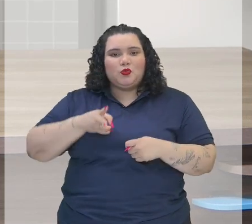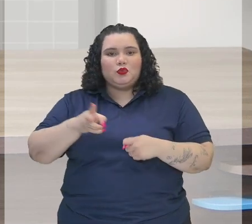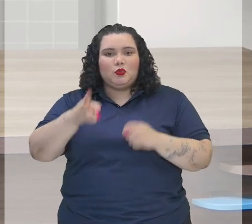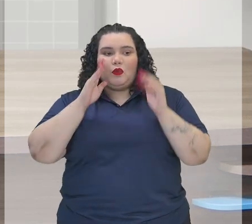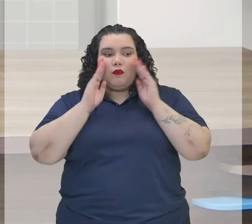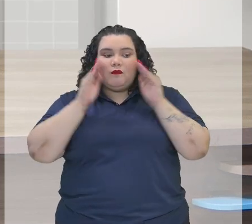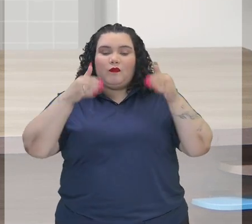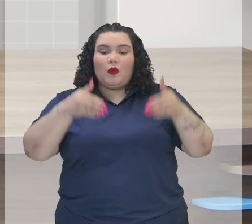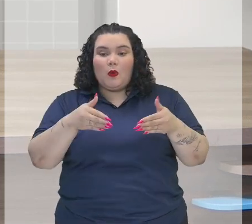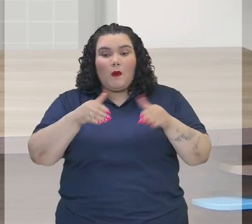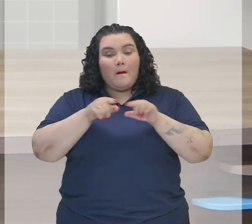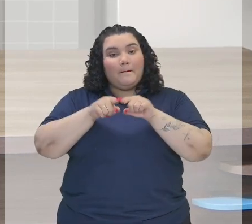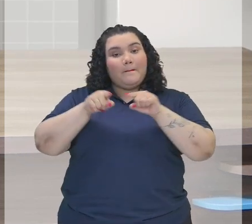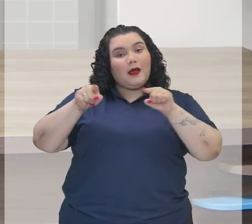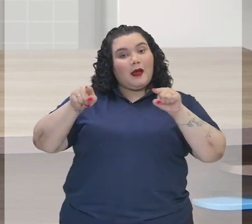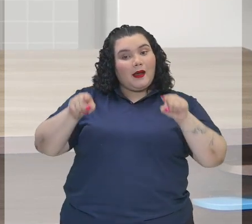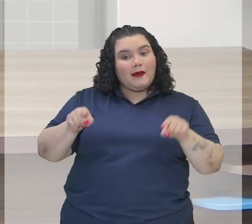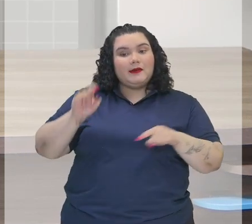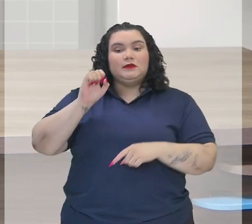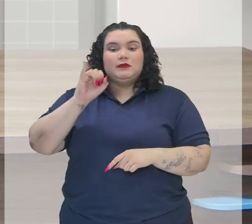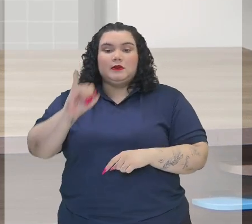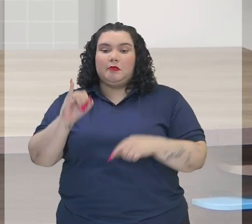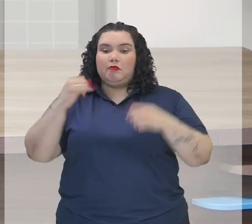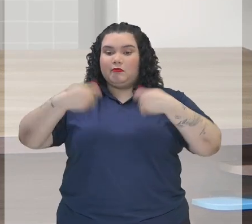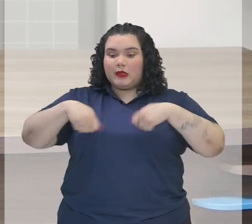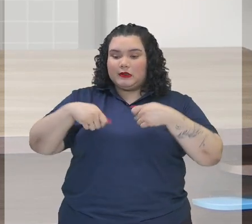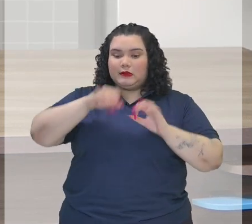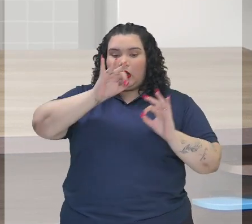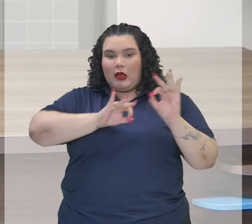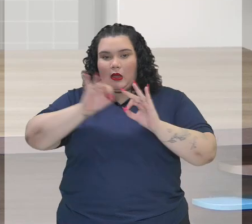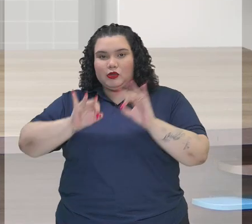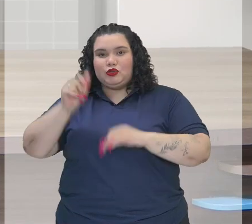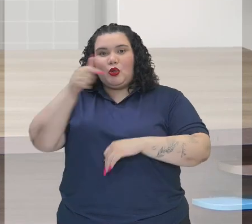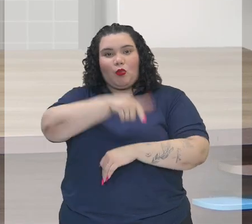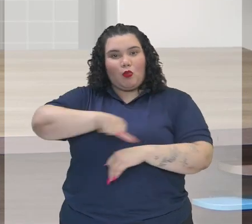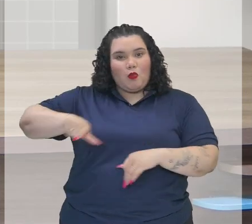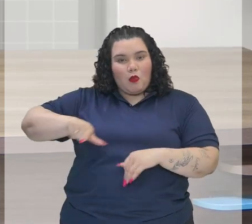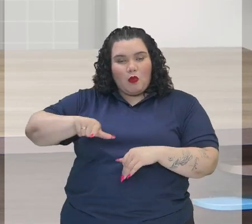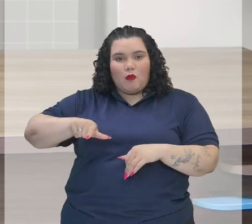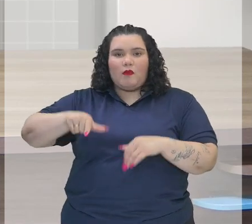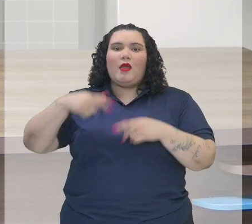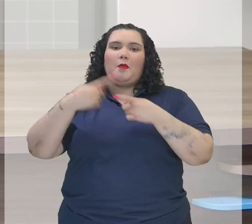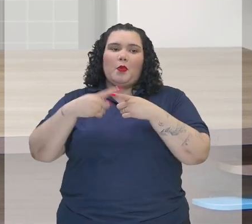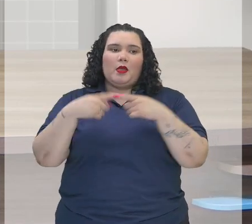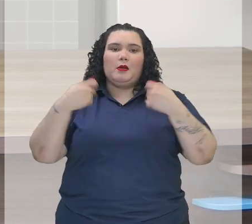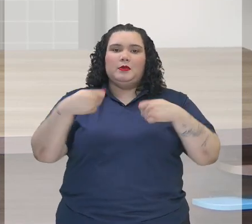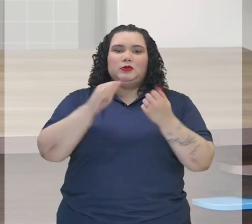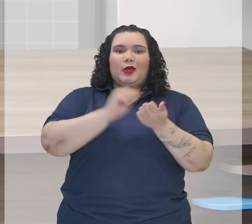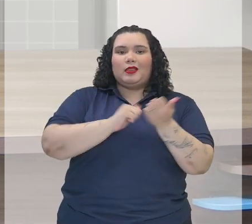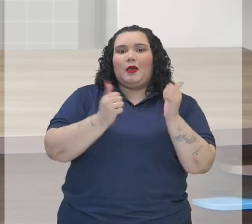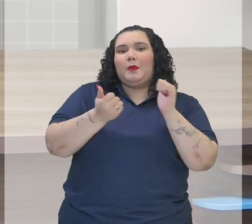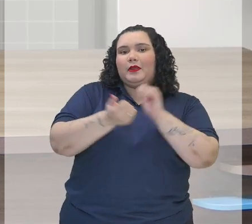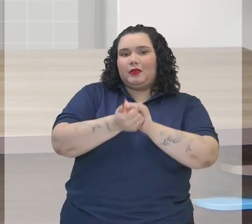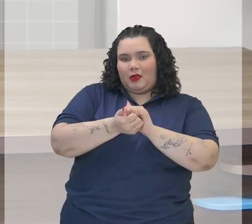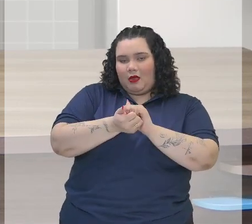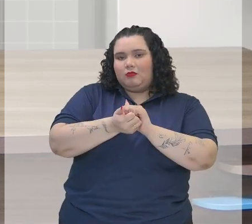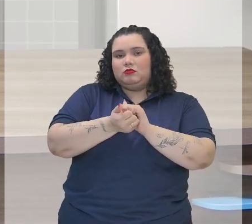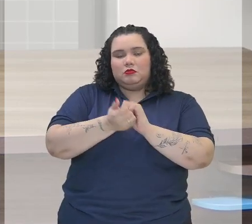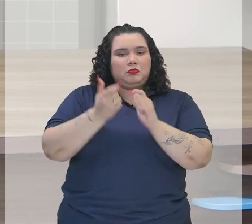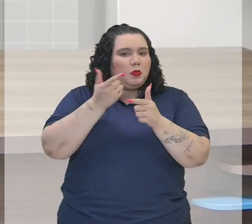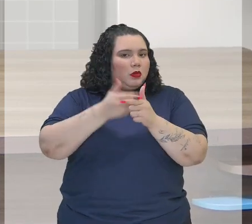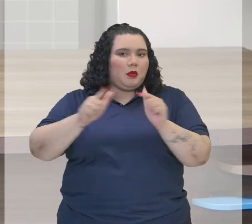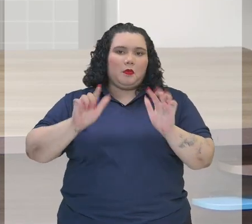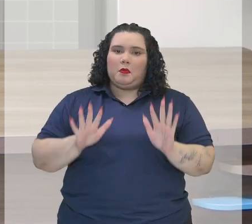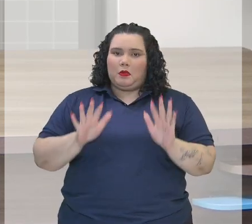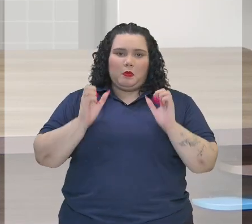algum momento ele precisar reorganizar essas ações, é porque ele precisou fazer um ajuste no planejamento. E está tudo certo.